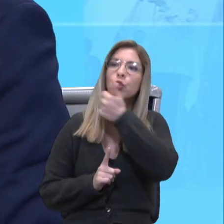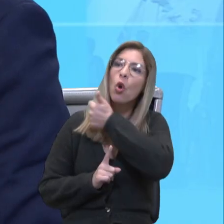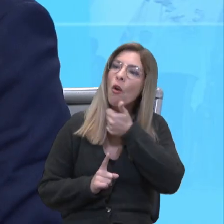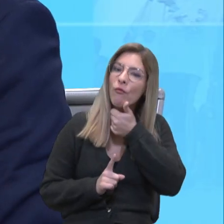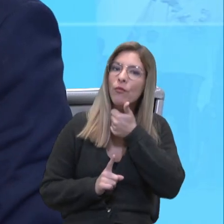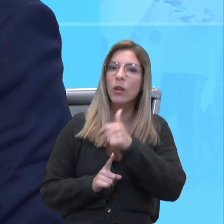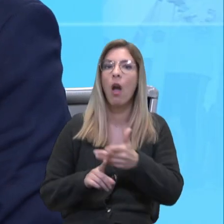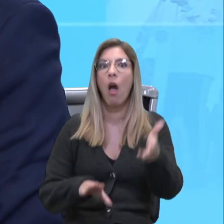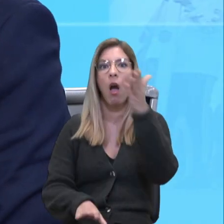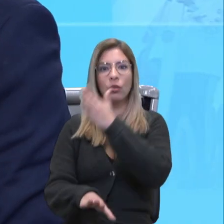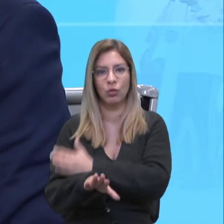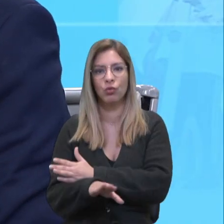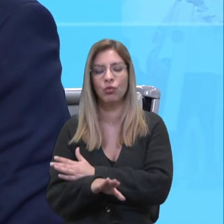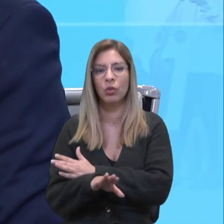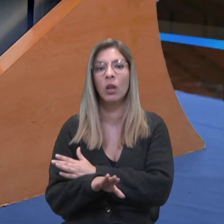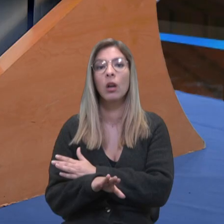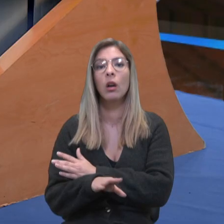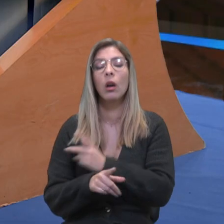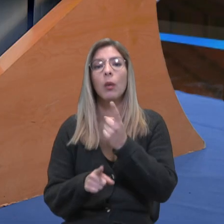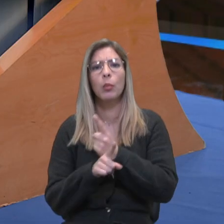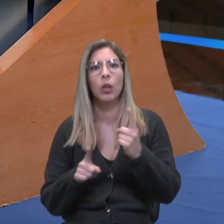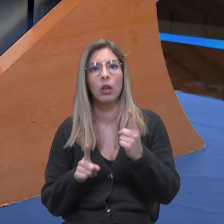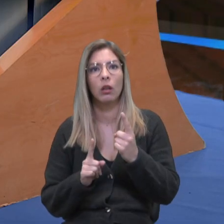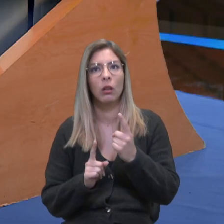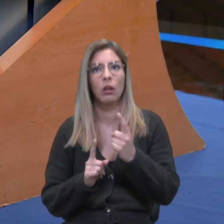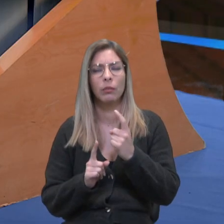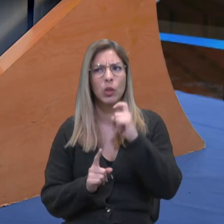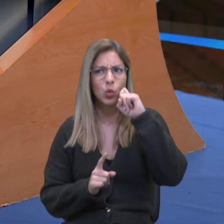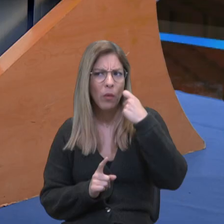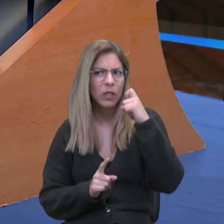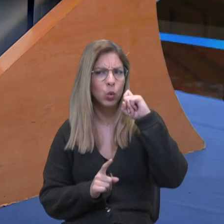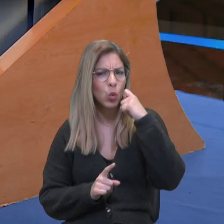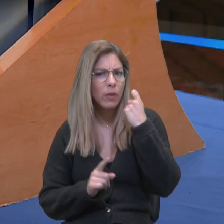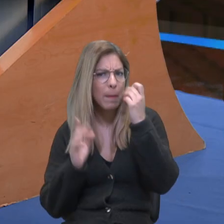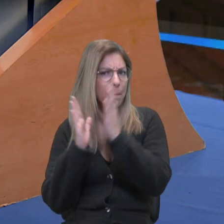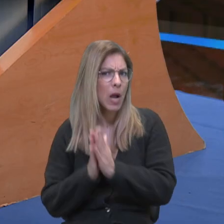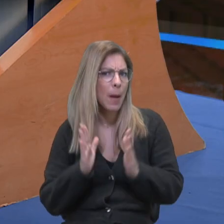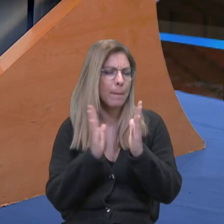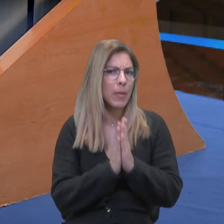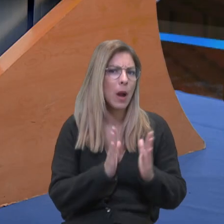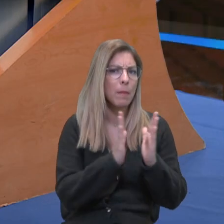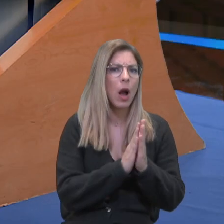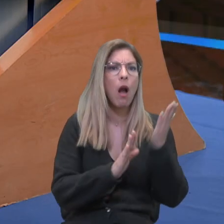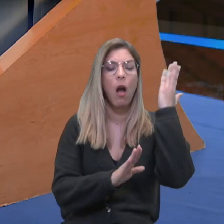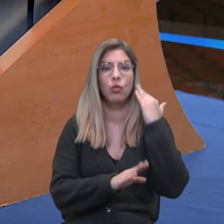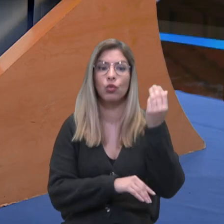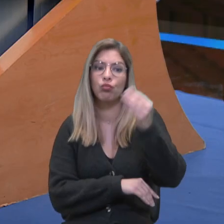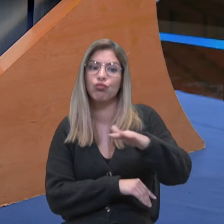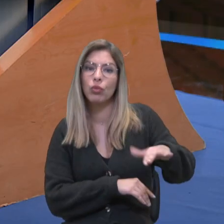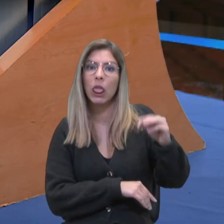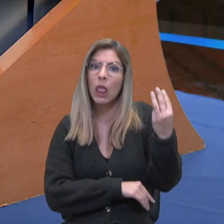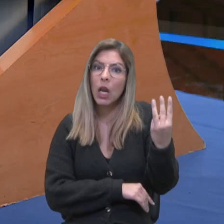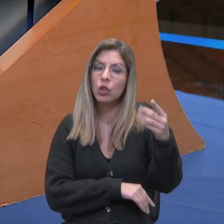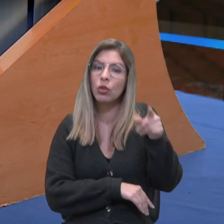viver, não só a vislumbrar, por todas as desconfianças associadas ao testemunho dos pastorinhos. É precisamente